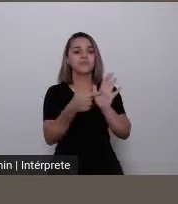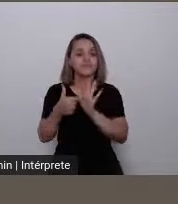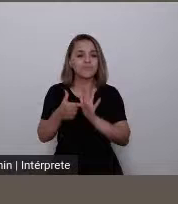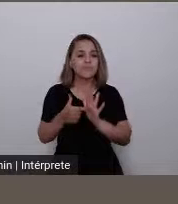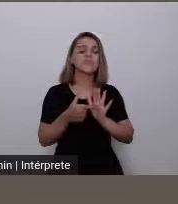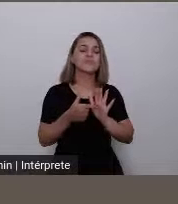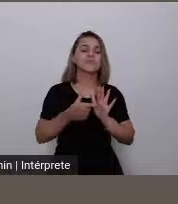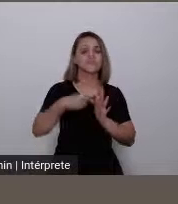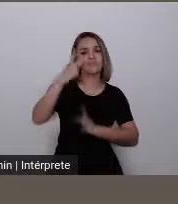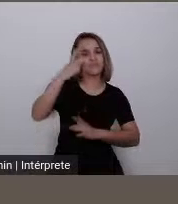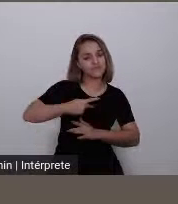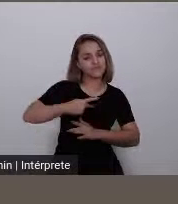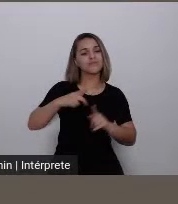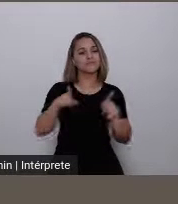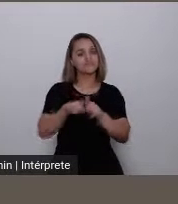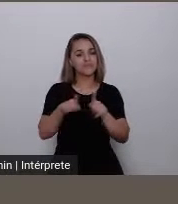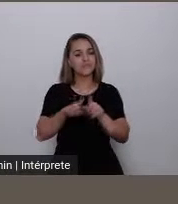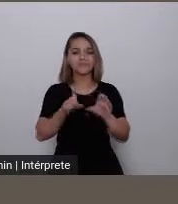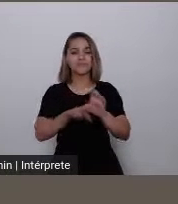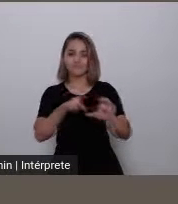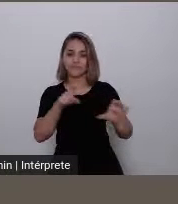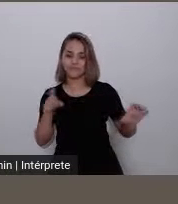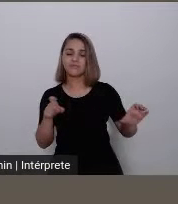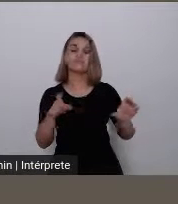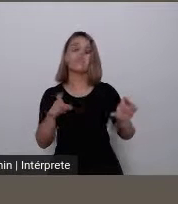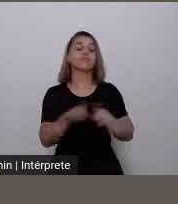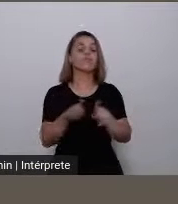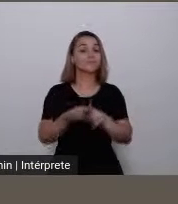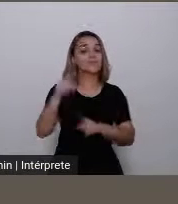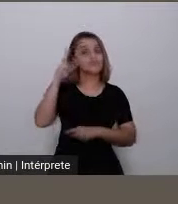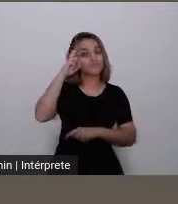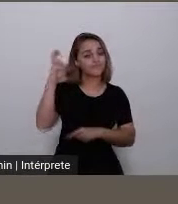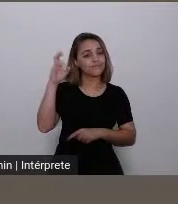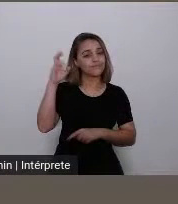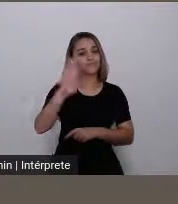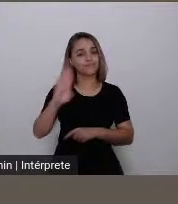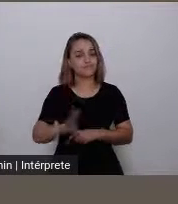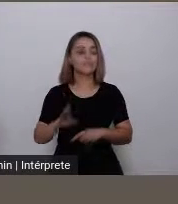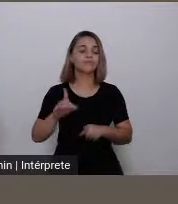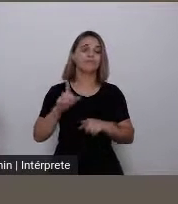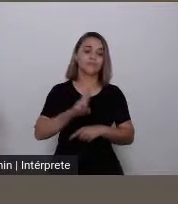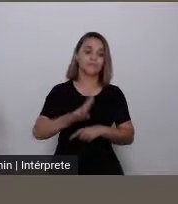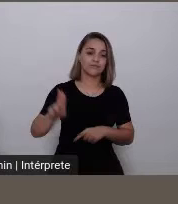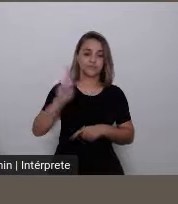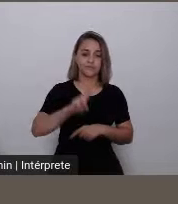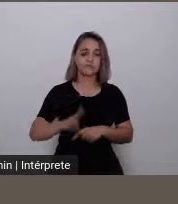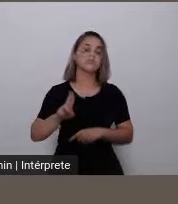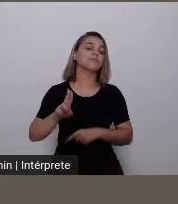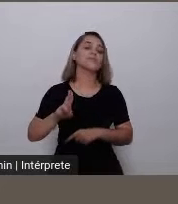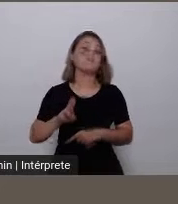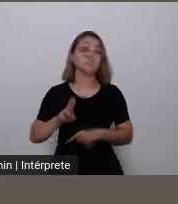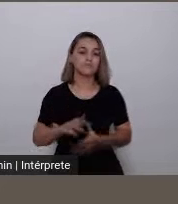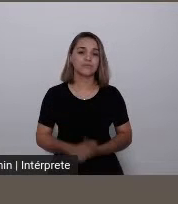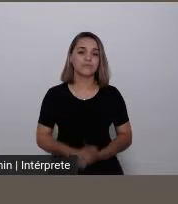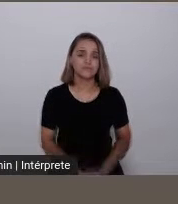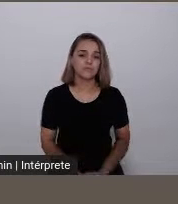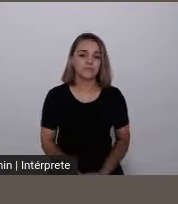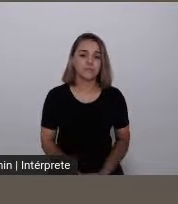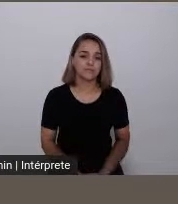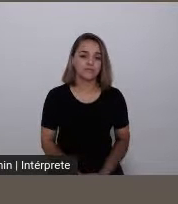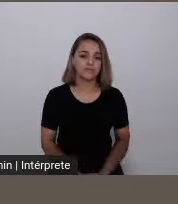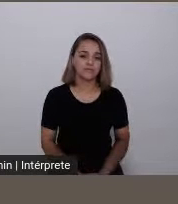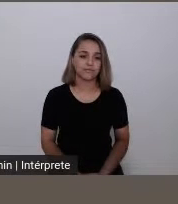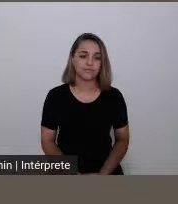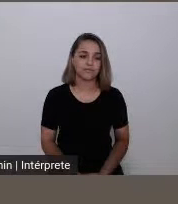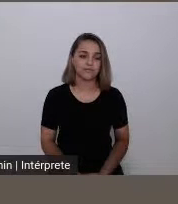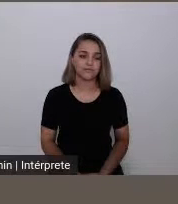e estabilidade nacional conquistado pela inteligência brasileira, termo utilizado pelo autor. Deixa eu mudar de cartela antes